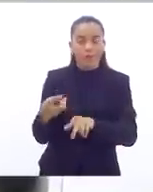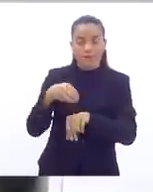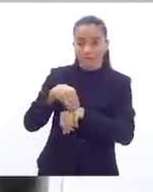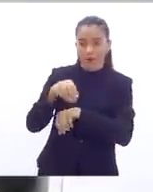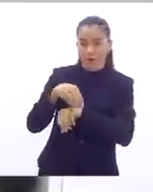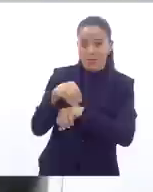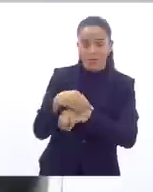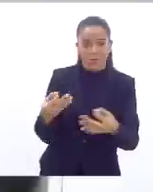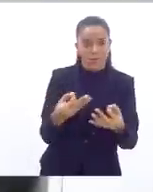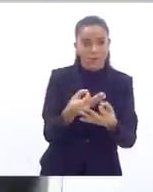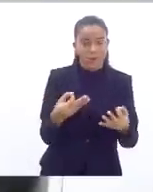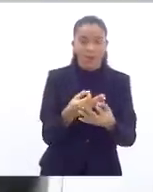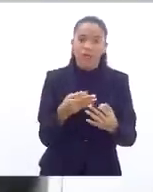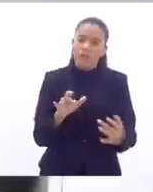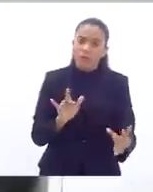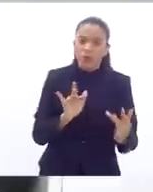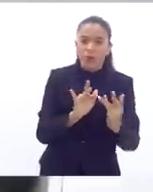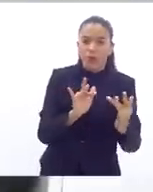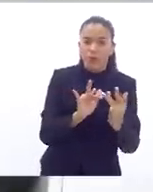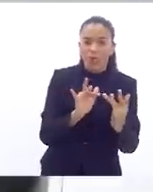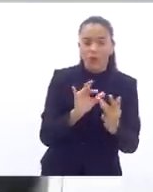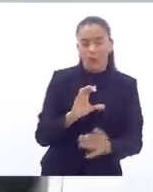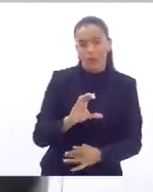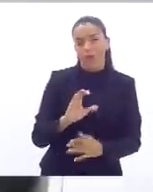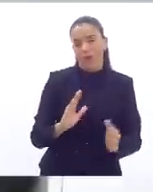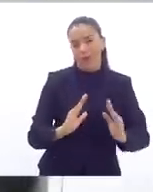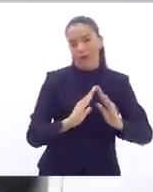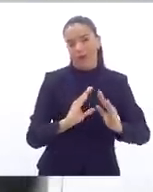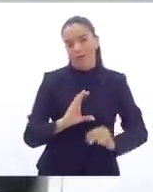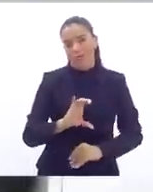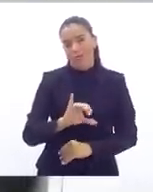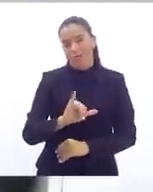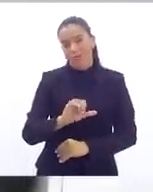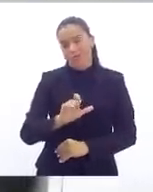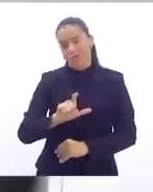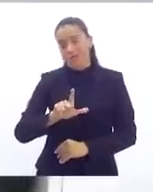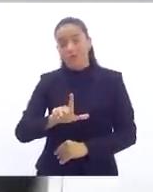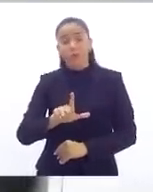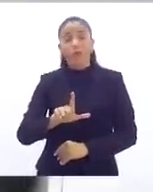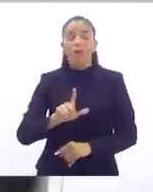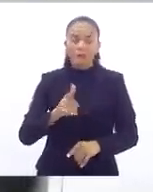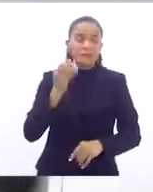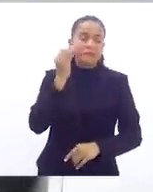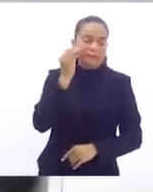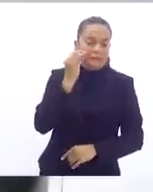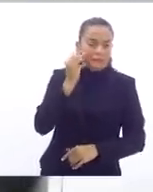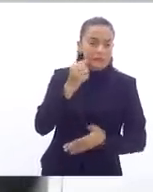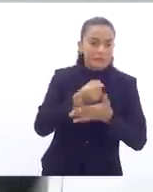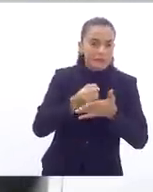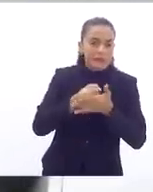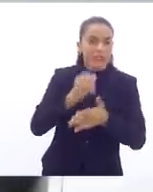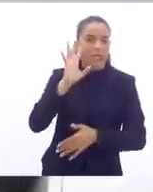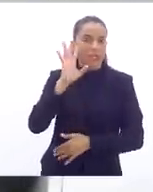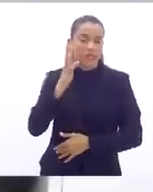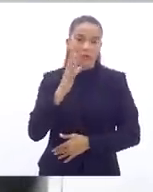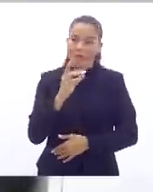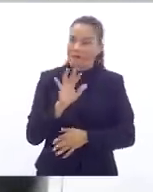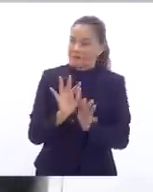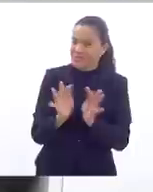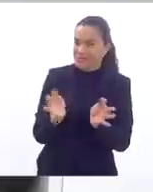a gente entra em contato com ele tem um trabalho muito bom em conjunto E a gente tenta solucionar os problemas mas não é simples